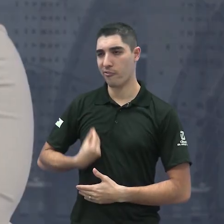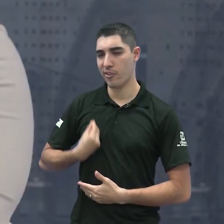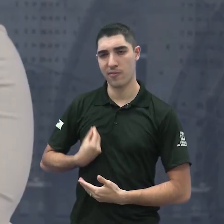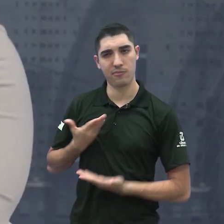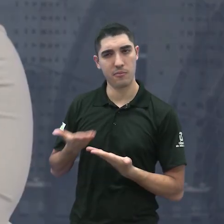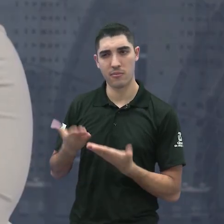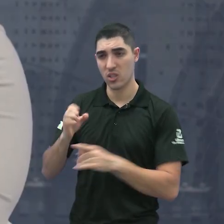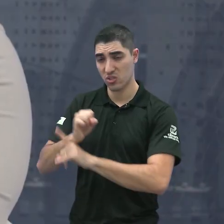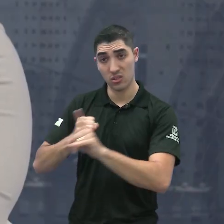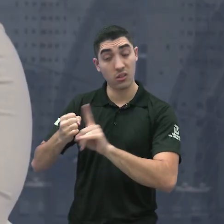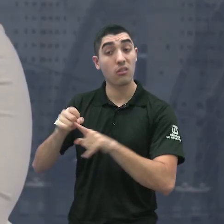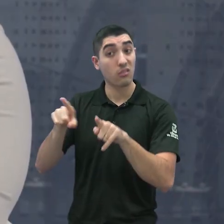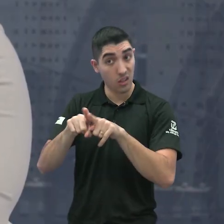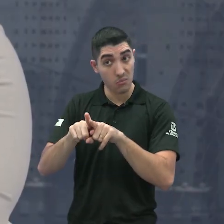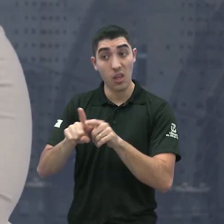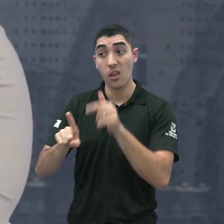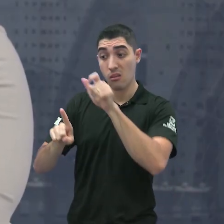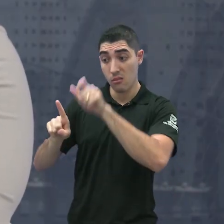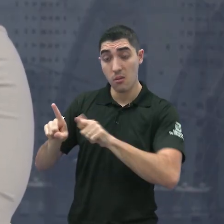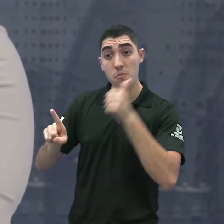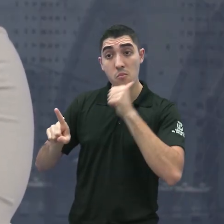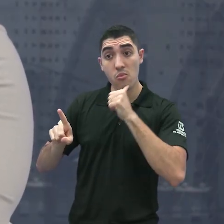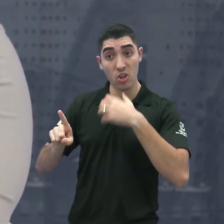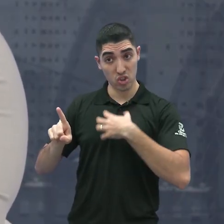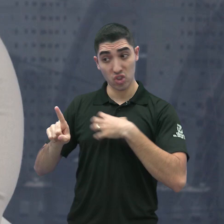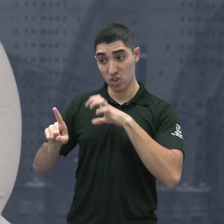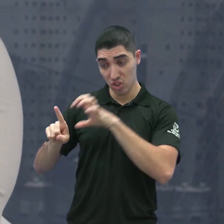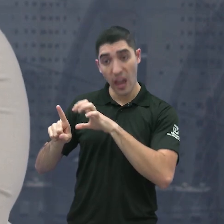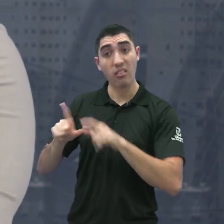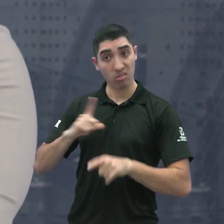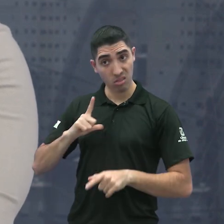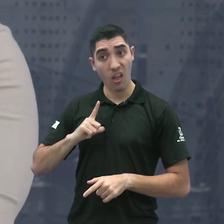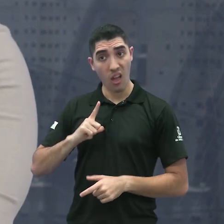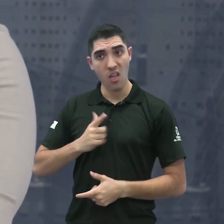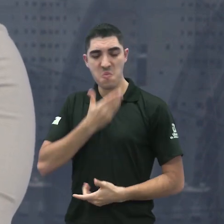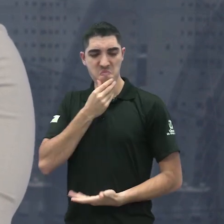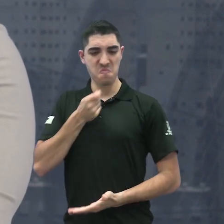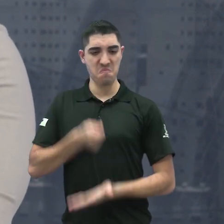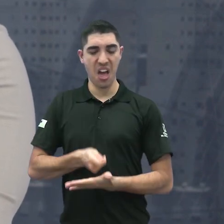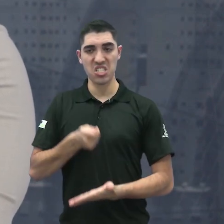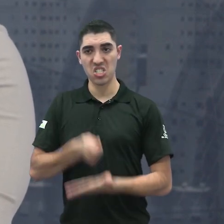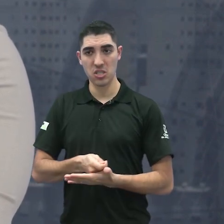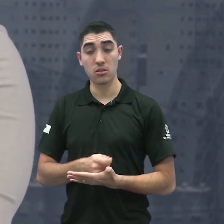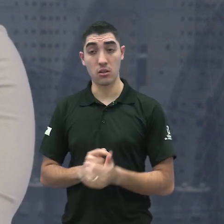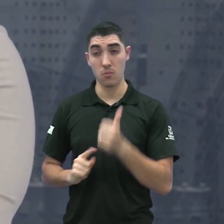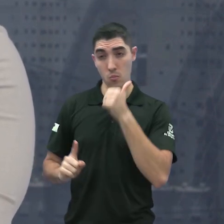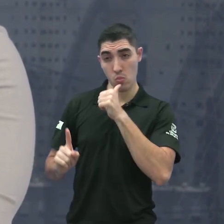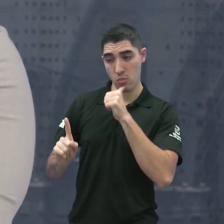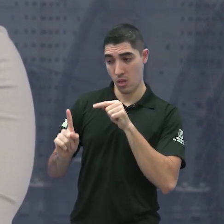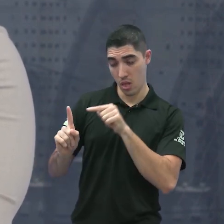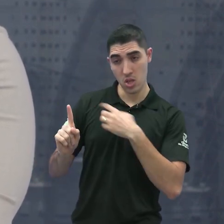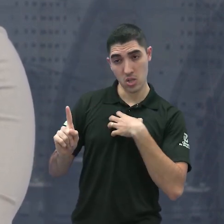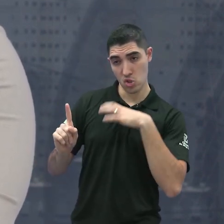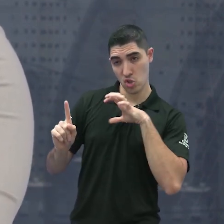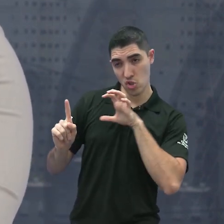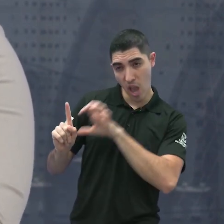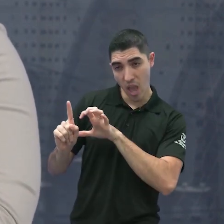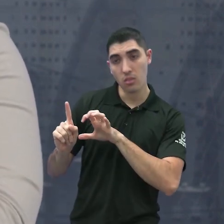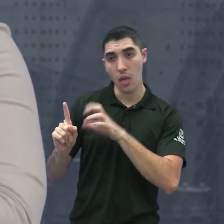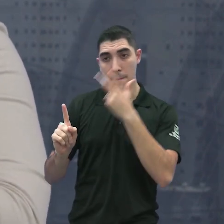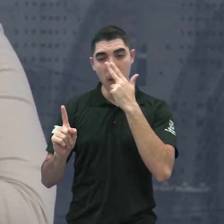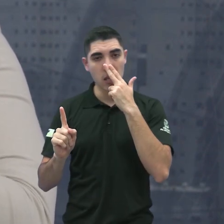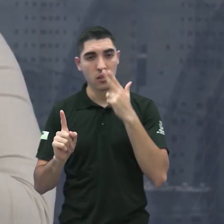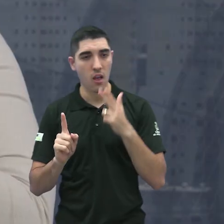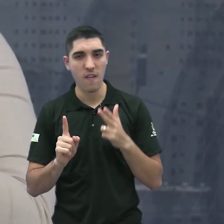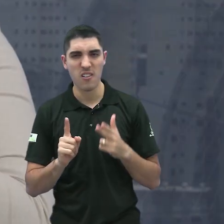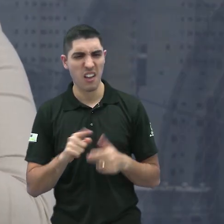é algo presente em toda a sociedade, né? Inclusive nas próprias mulheres, né? Muitos comportamentos, né, das mulheres